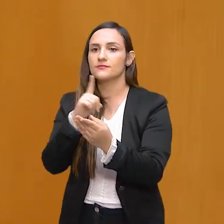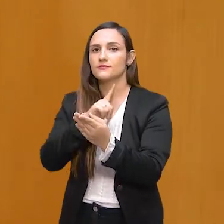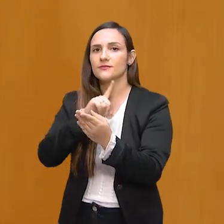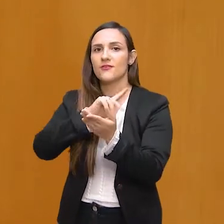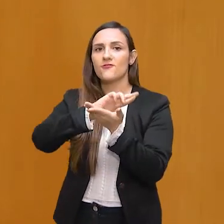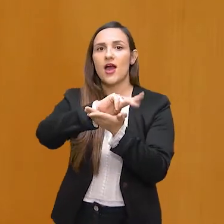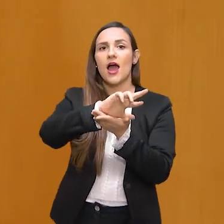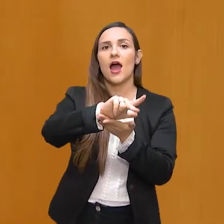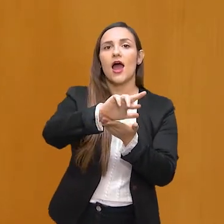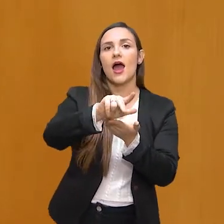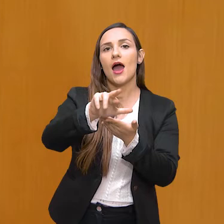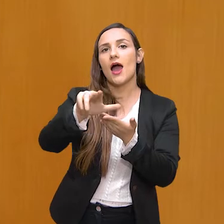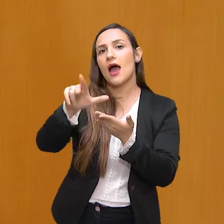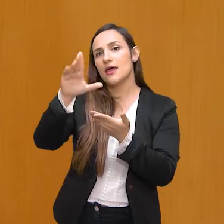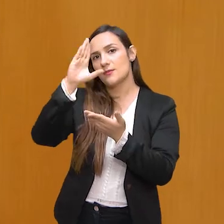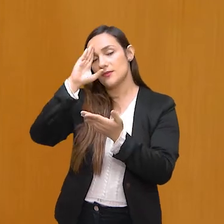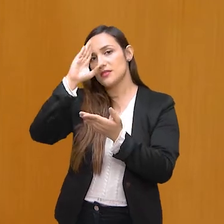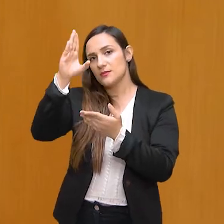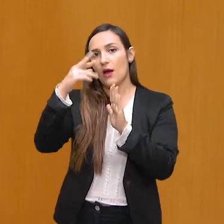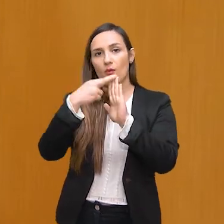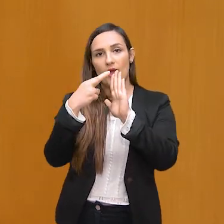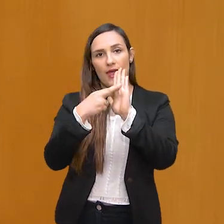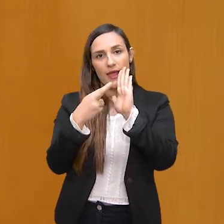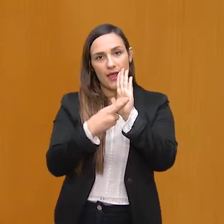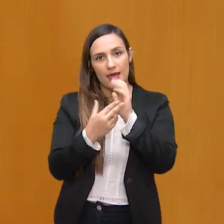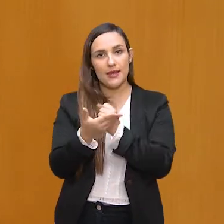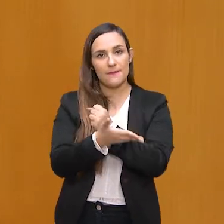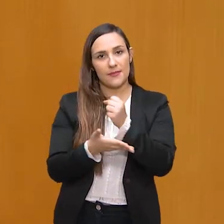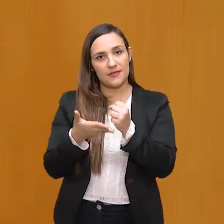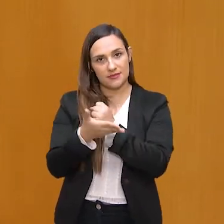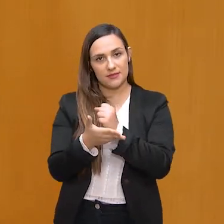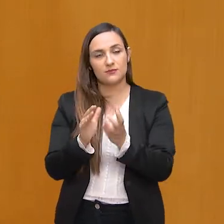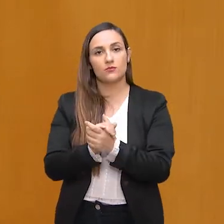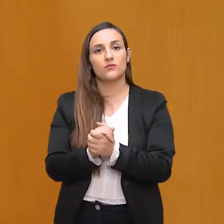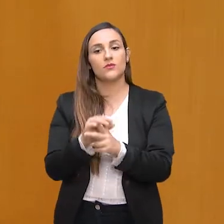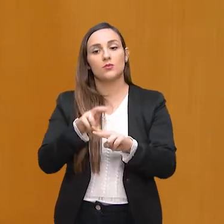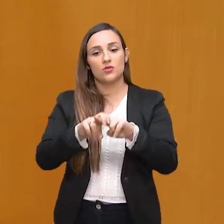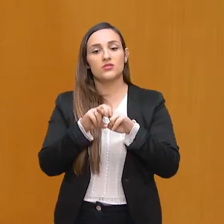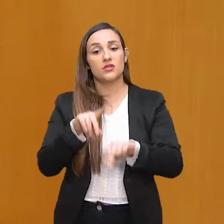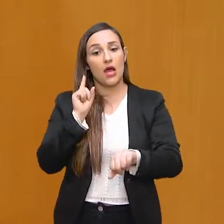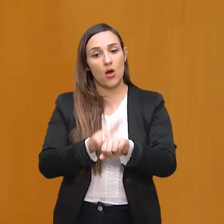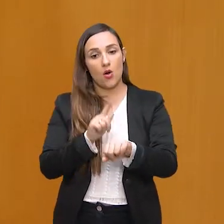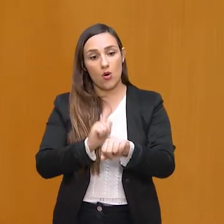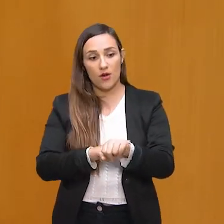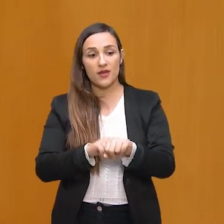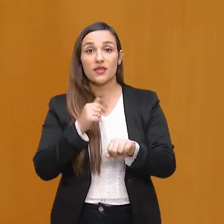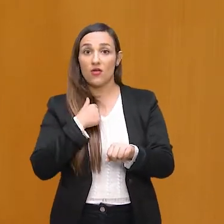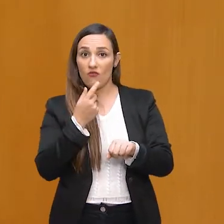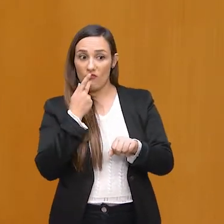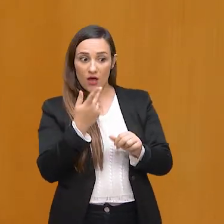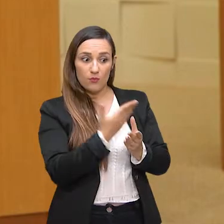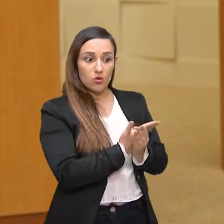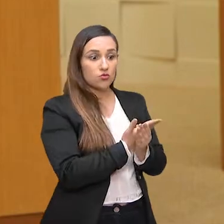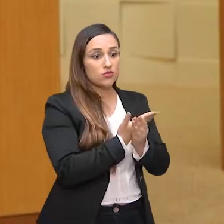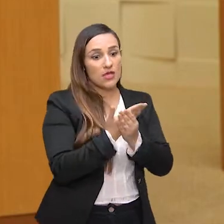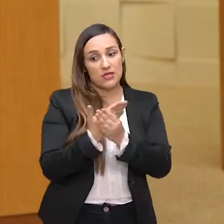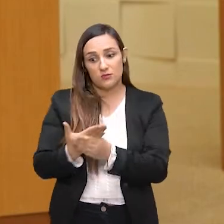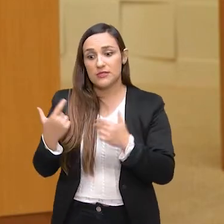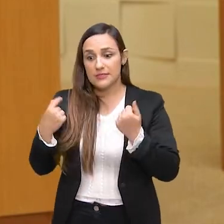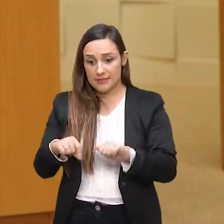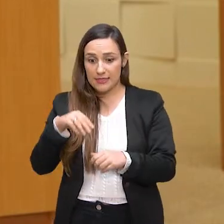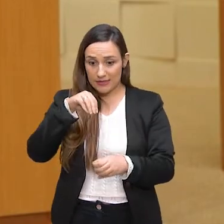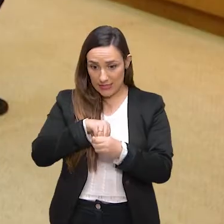por esses princípios. Então, quando nós falamos que o processo ele tem que obedecer a certos princípios, e se